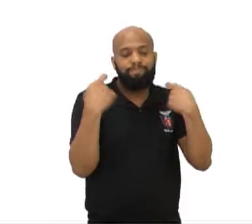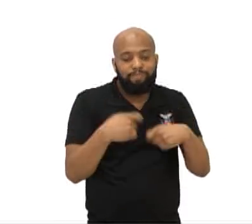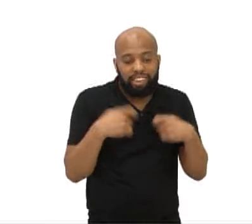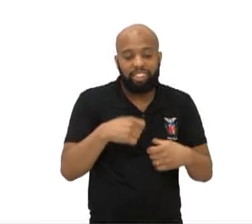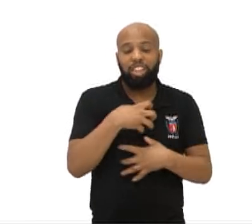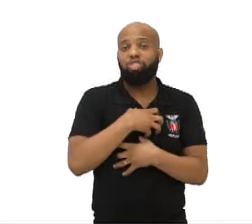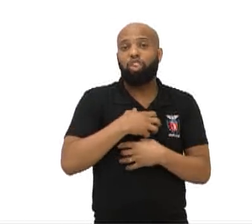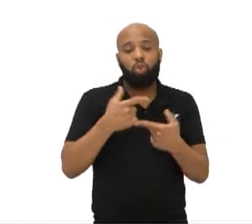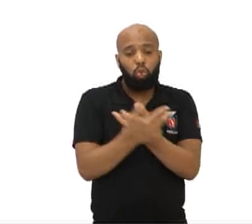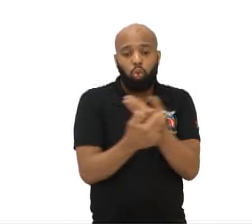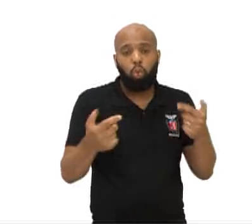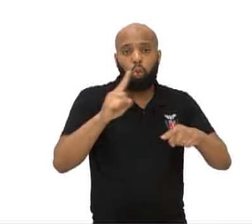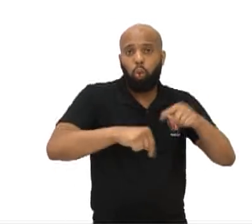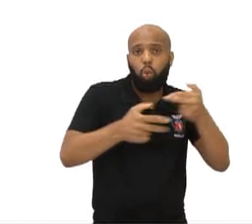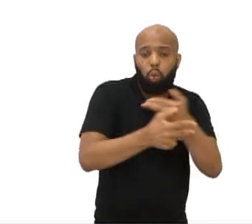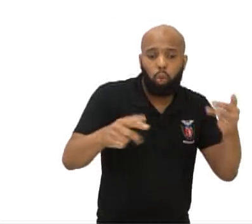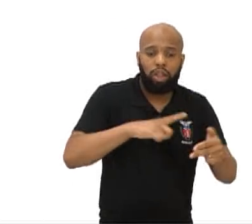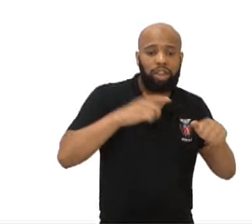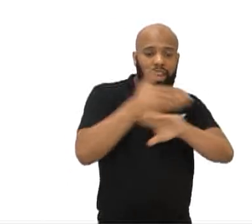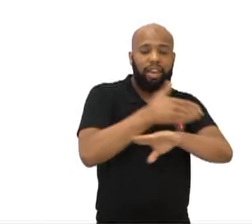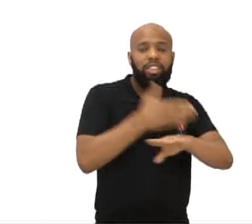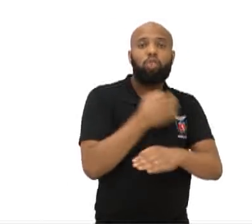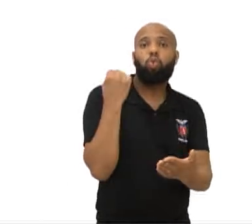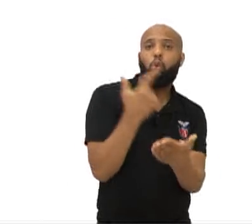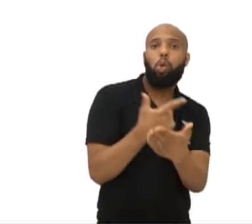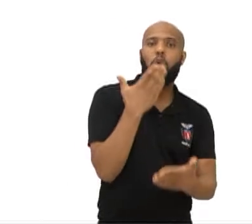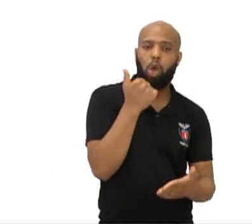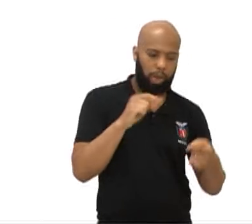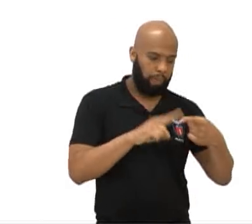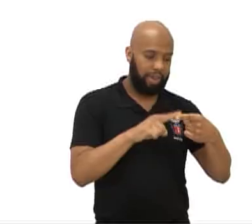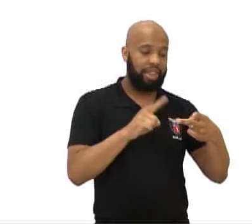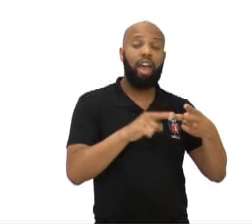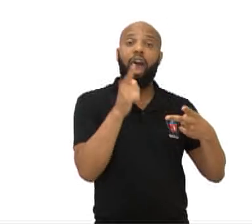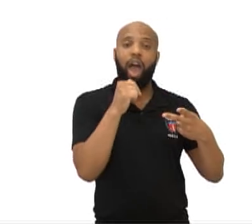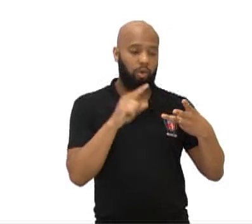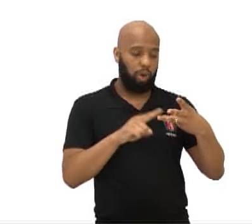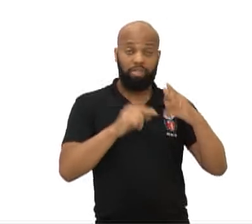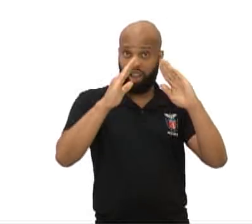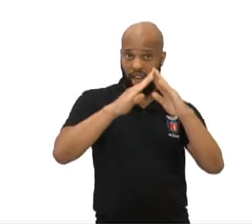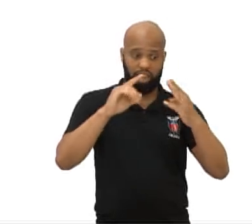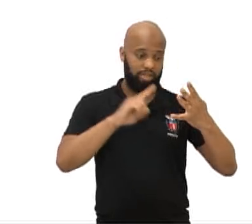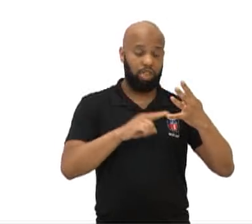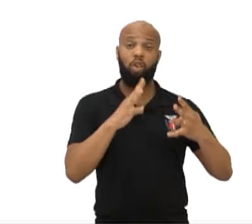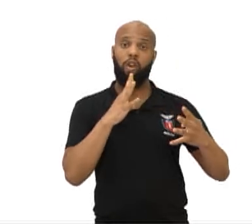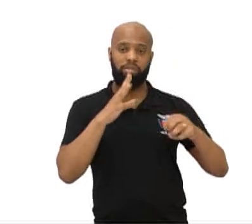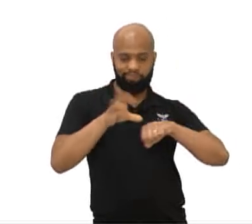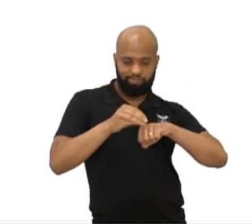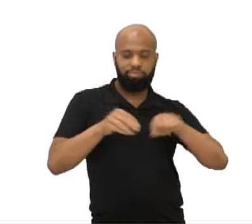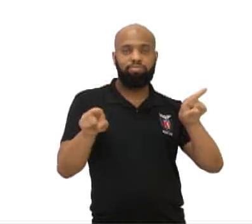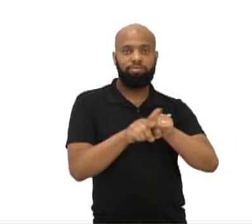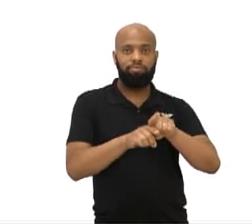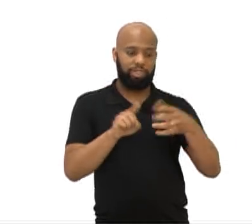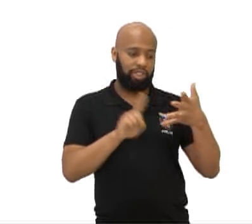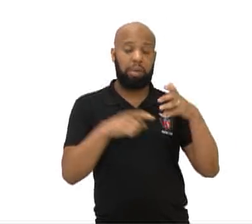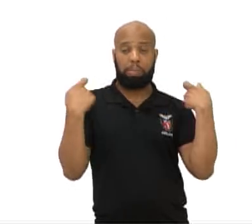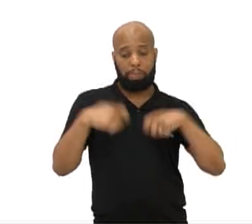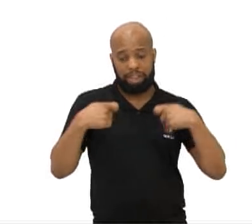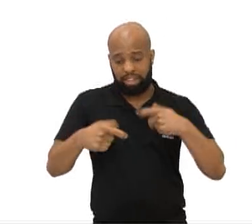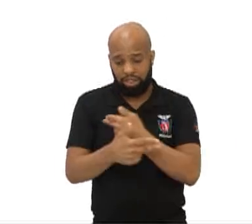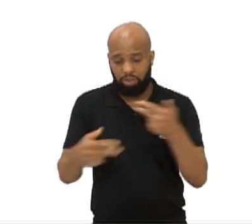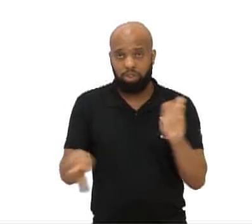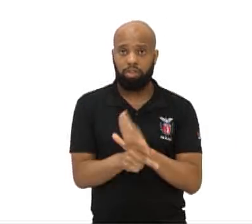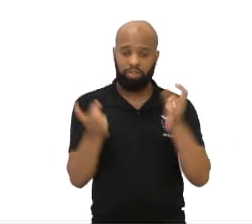necessidades materiais, que é ter acesso à comida, à água potável, ao abrigo seguro, ao conhecimento, e às